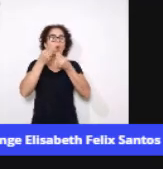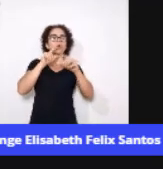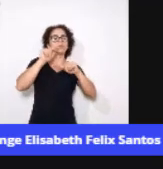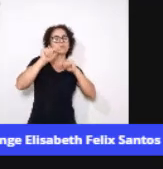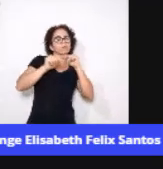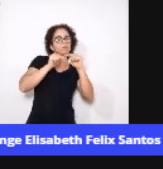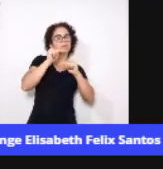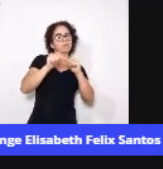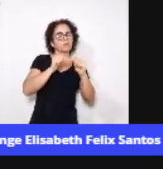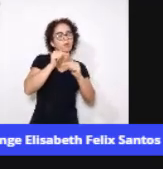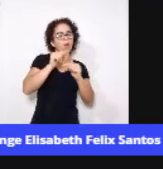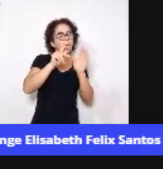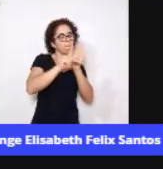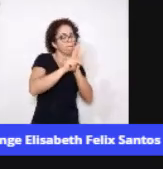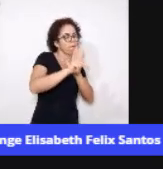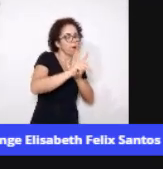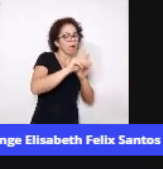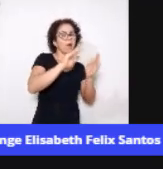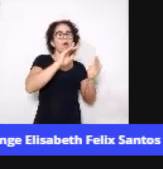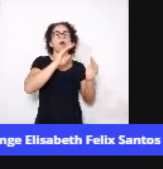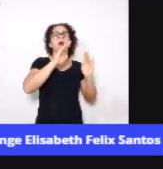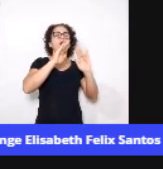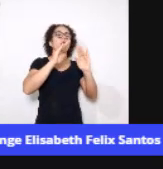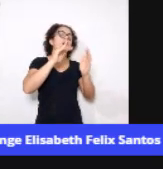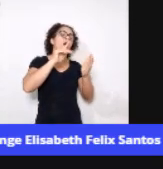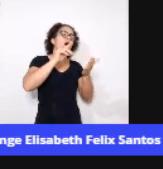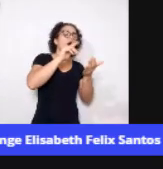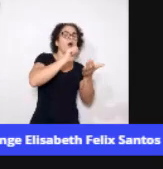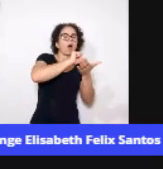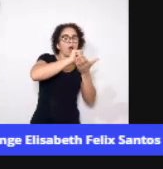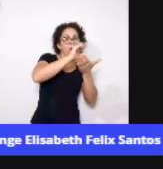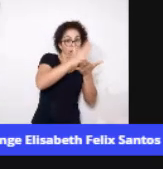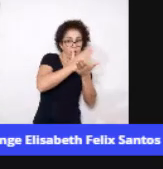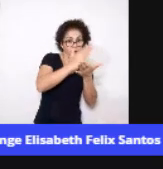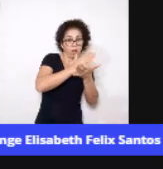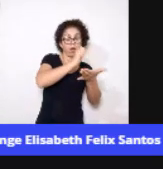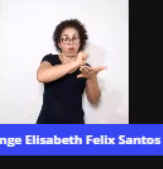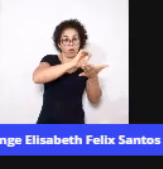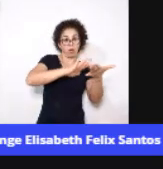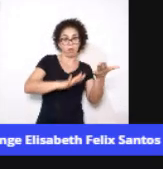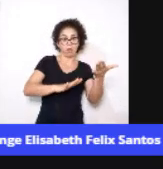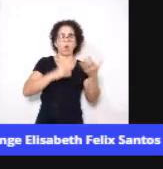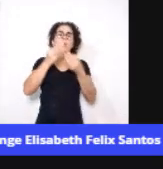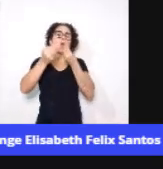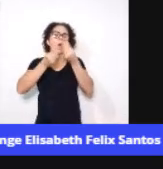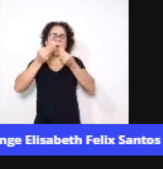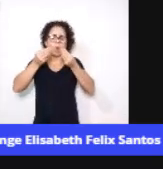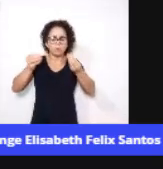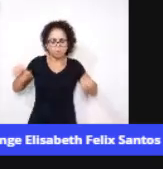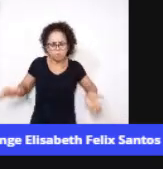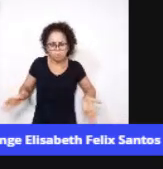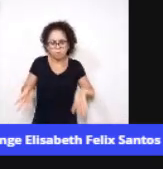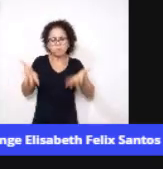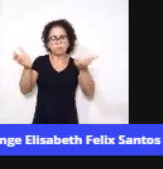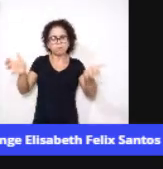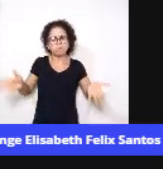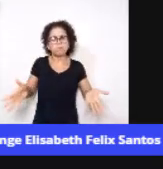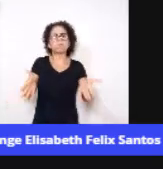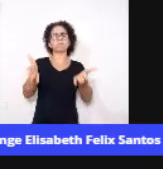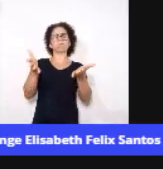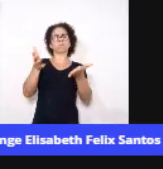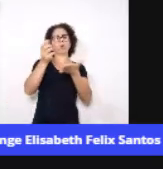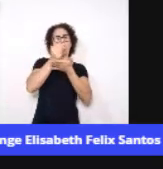agora a condução, né? Como essa atividade pode ser conduzida? Bom, você pode trabalhar em